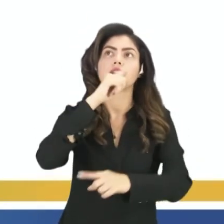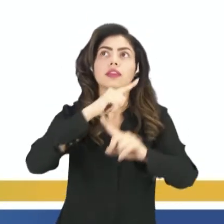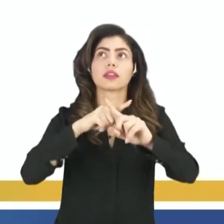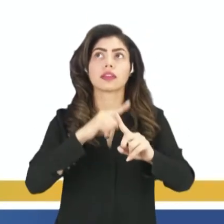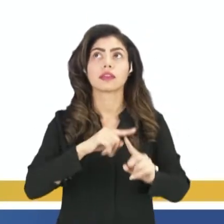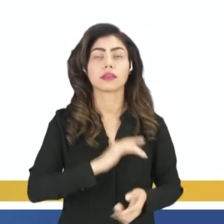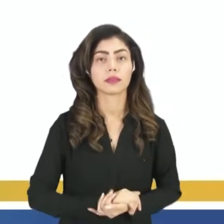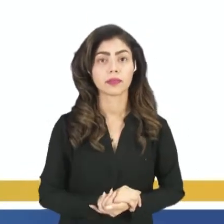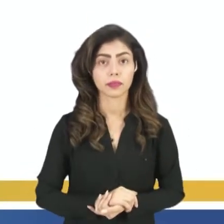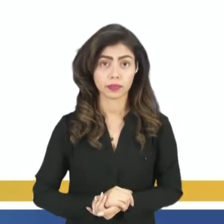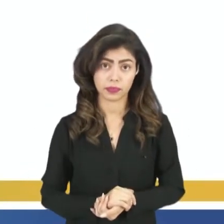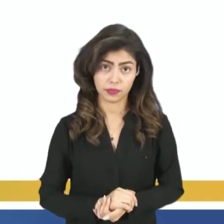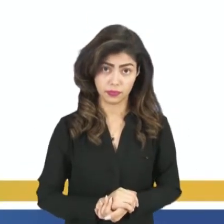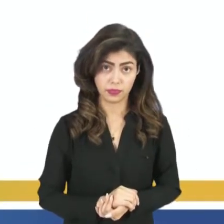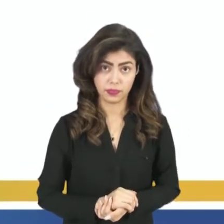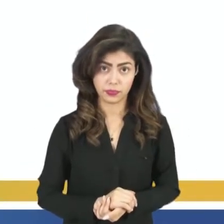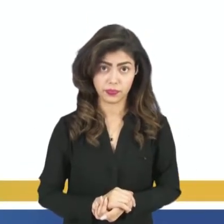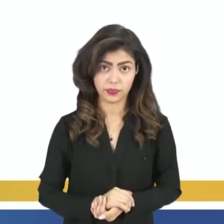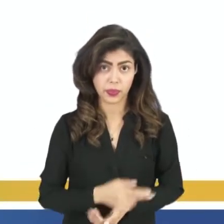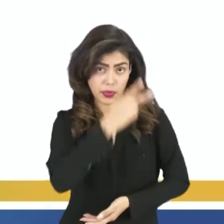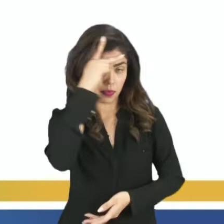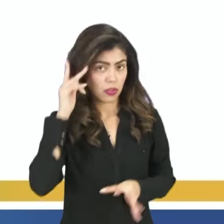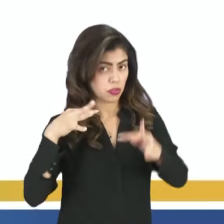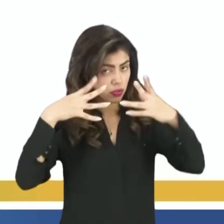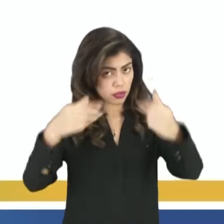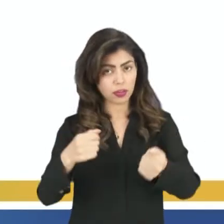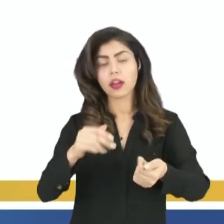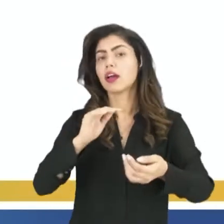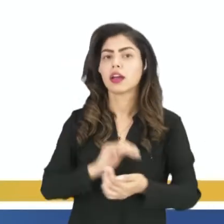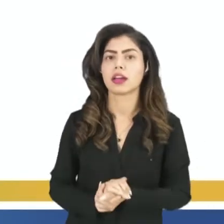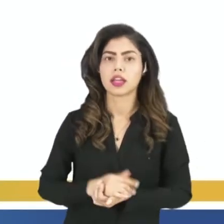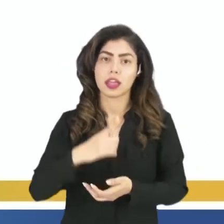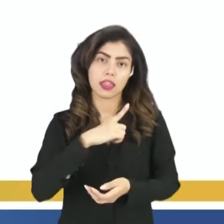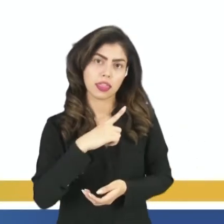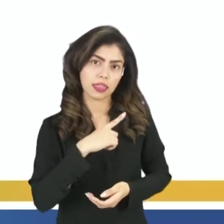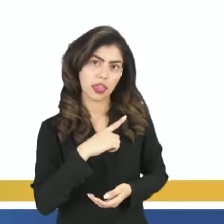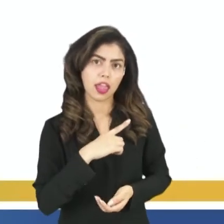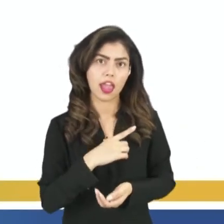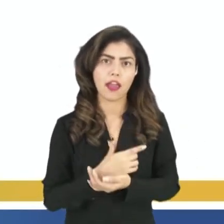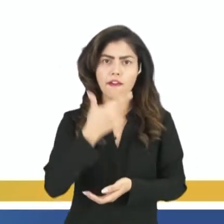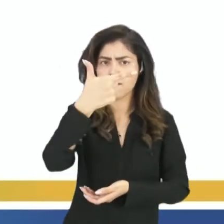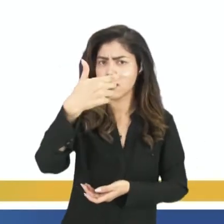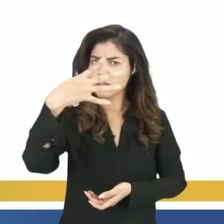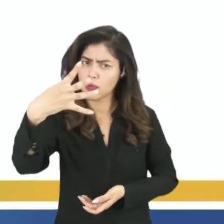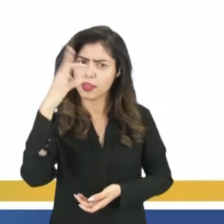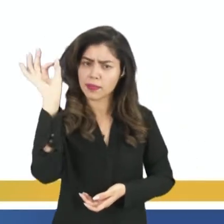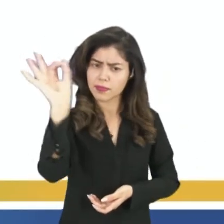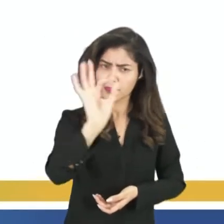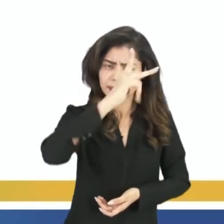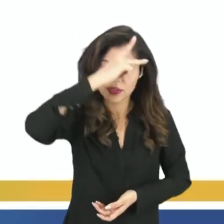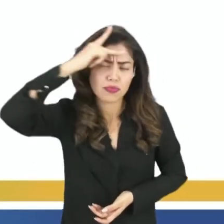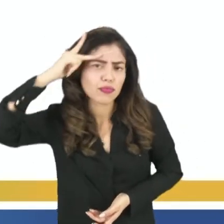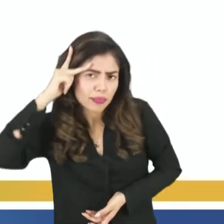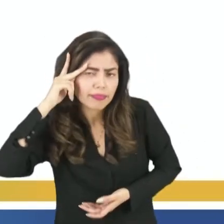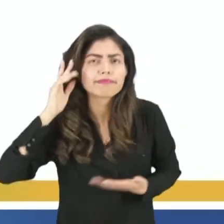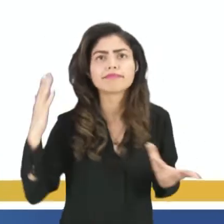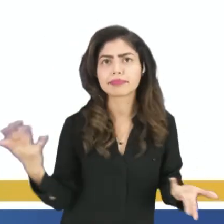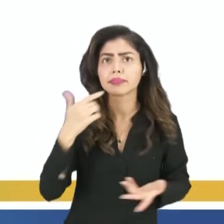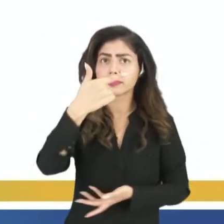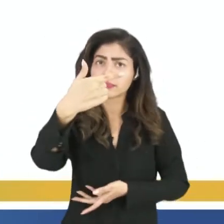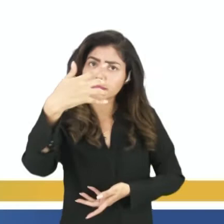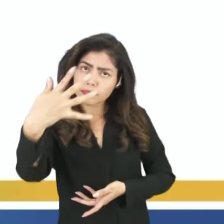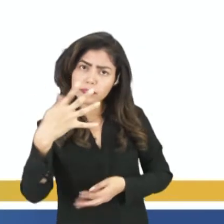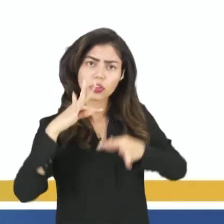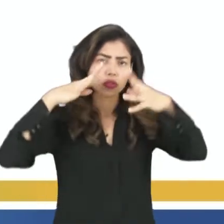certo? Verificamos que o total de pessoas que participaram dessa pesquisa foram 24 pessoas. Então, esse